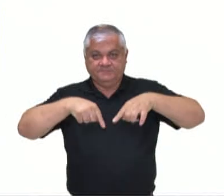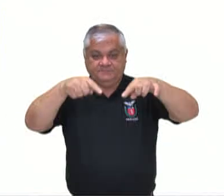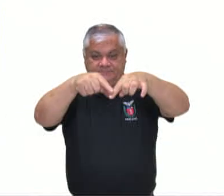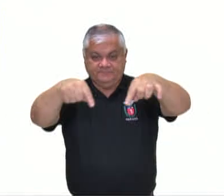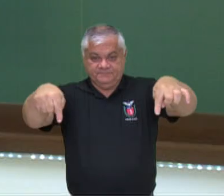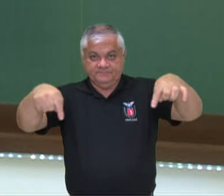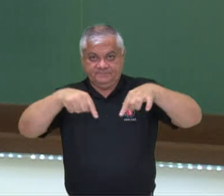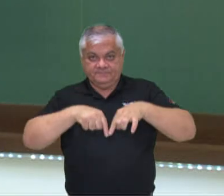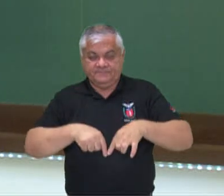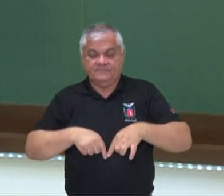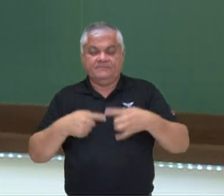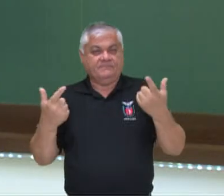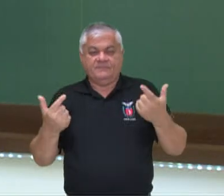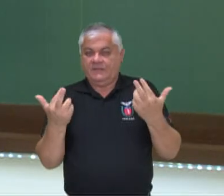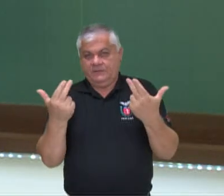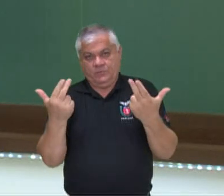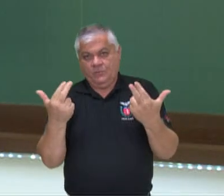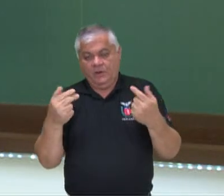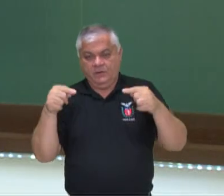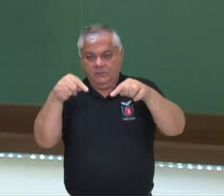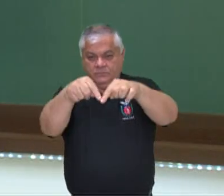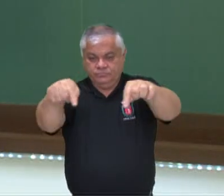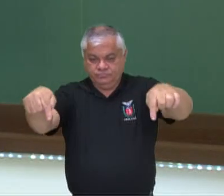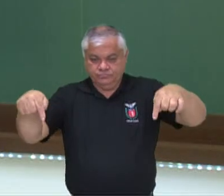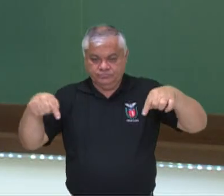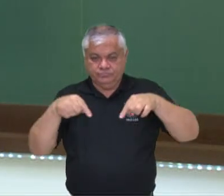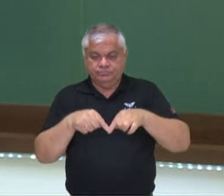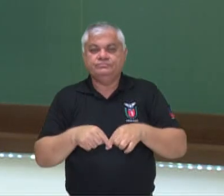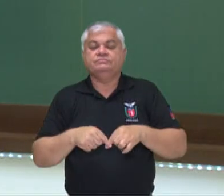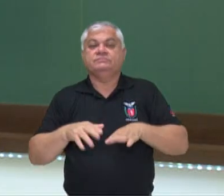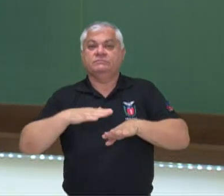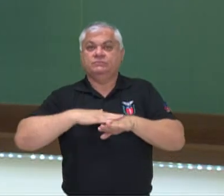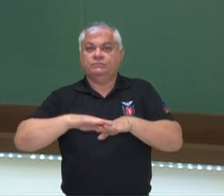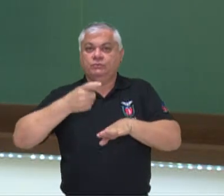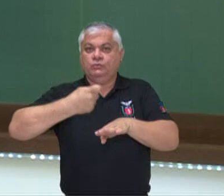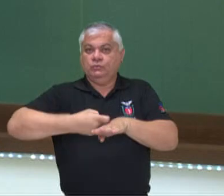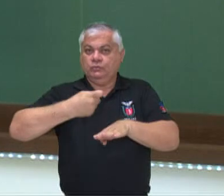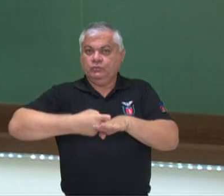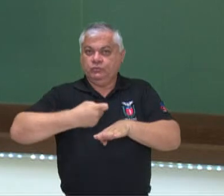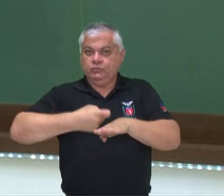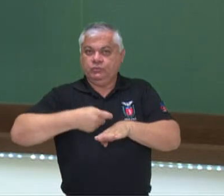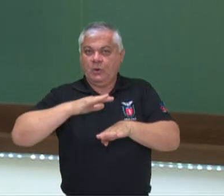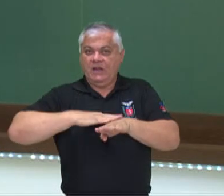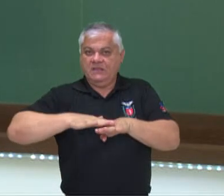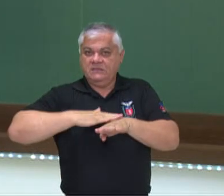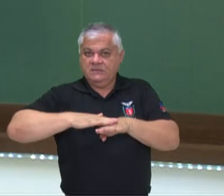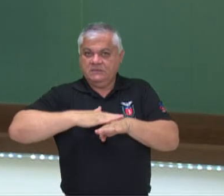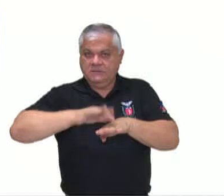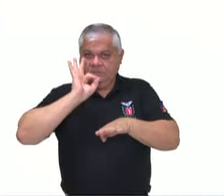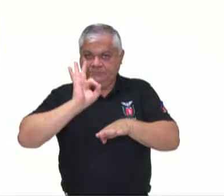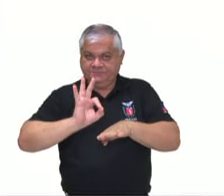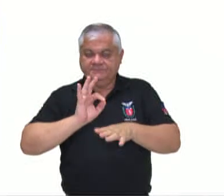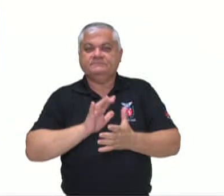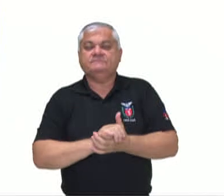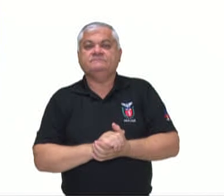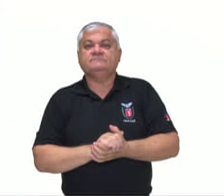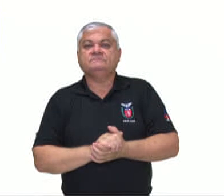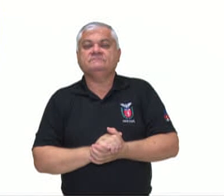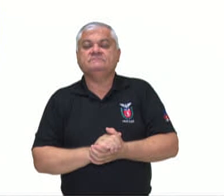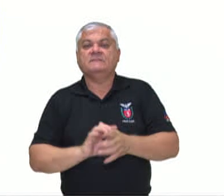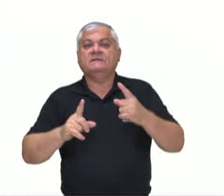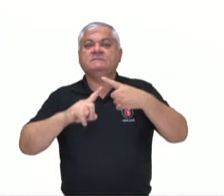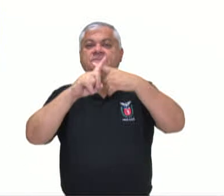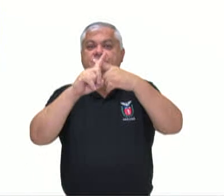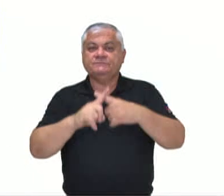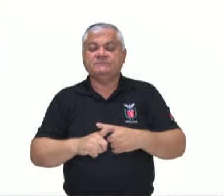mesmo tamanho de um outro esporte, a gente já vai ver aqui, de piso rígido e liso, tá? Os jogos da